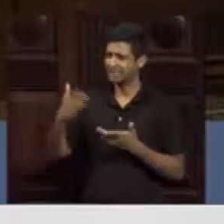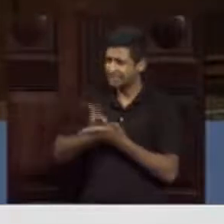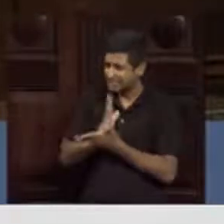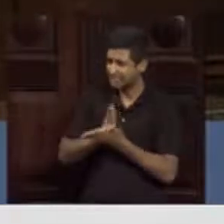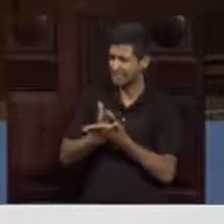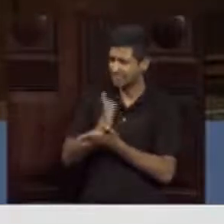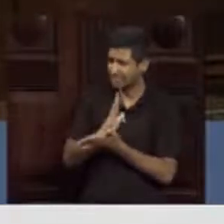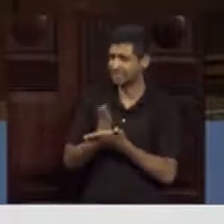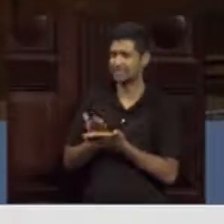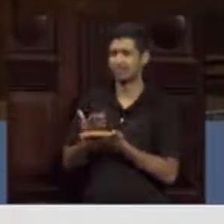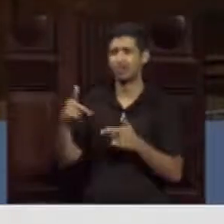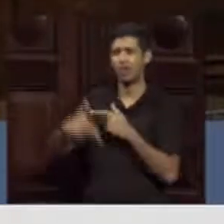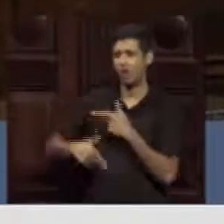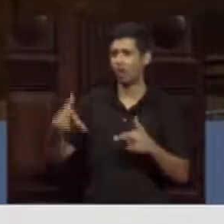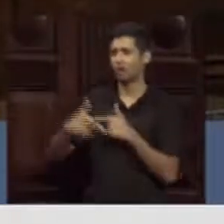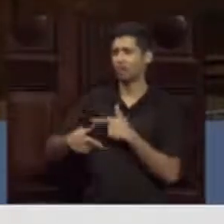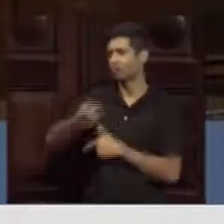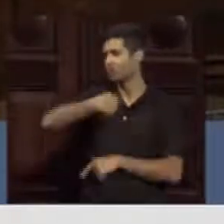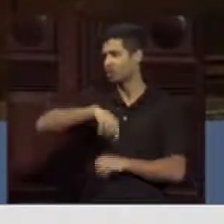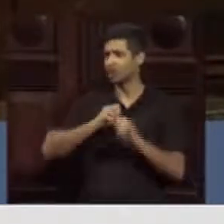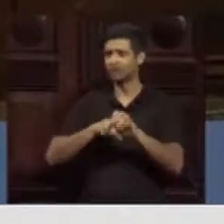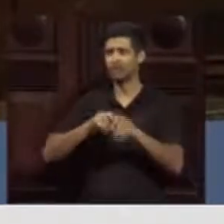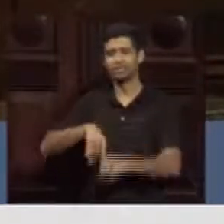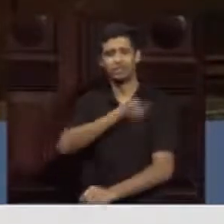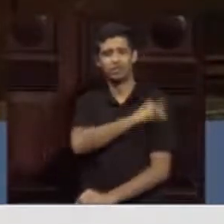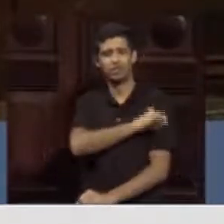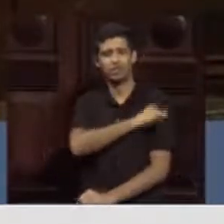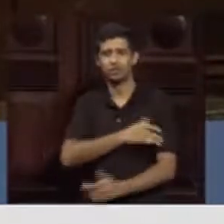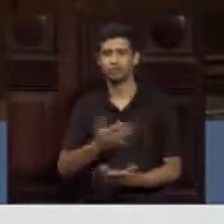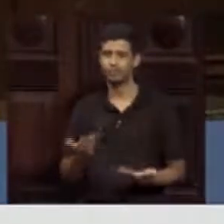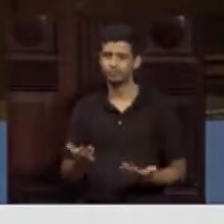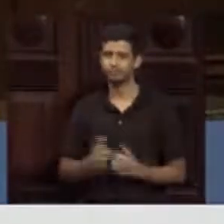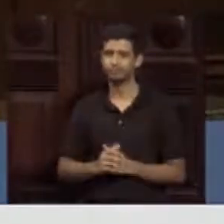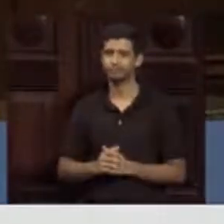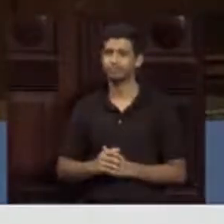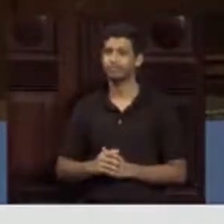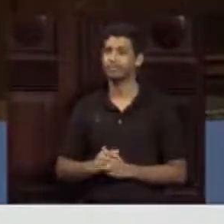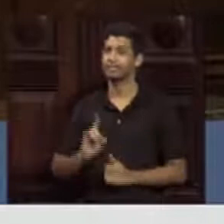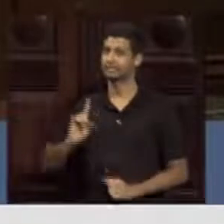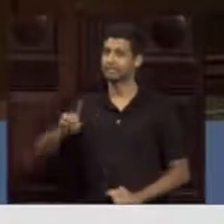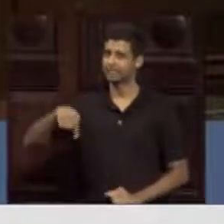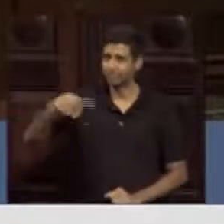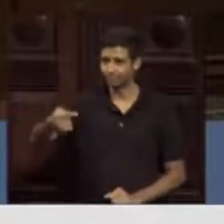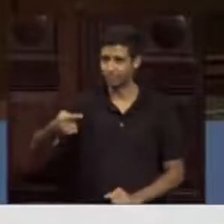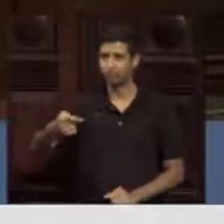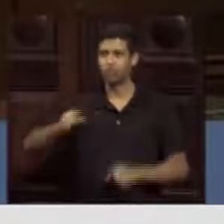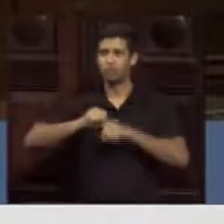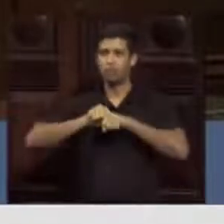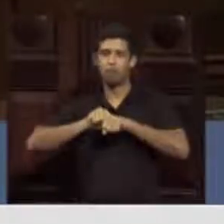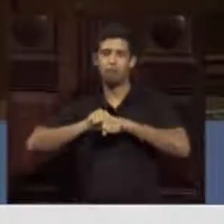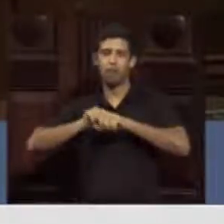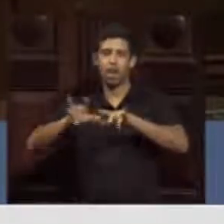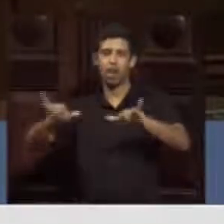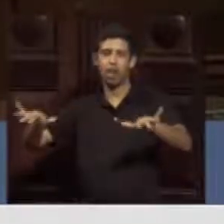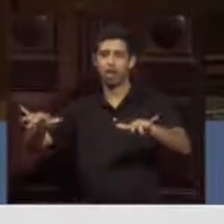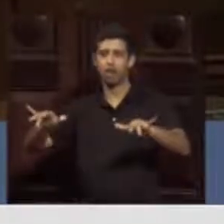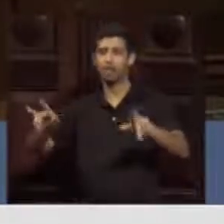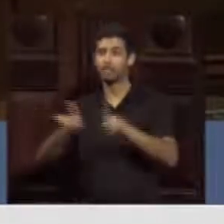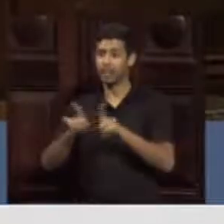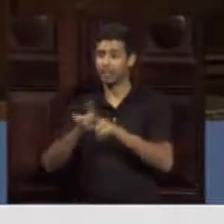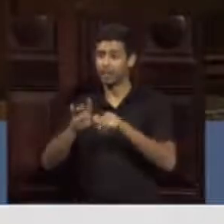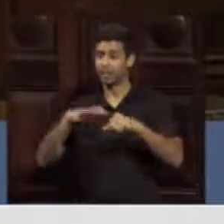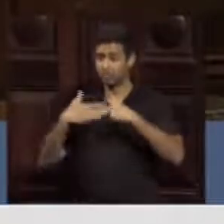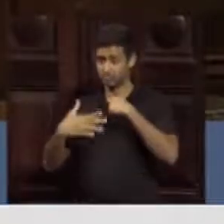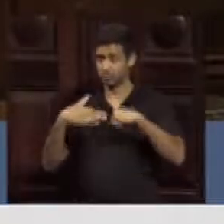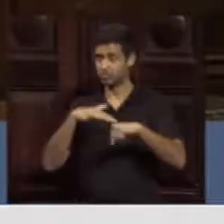a educação na cidade do Rio de Janeiro. Em seguida, vem a público, também pelas redes sociais,